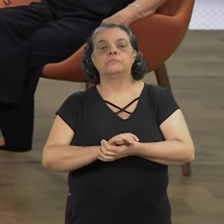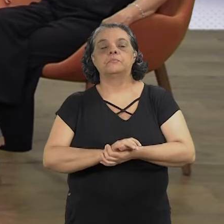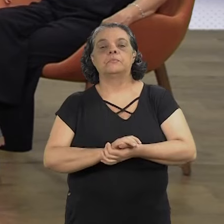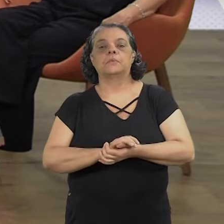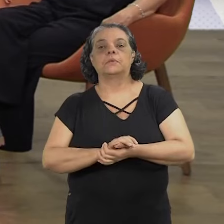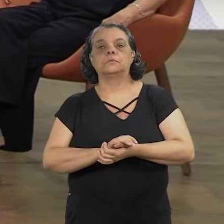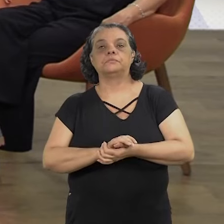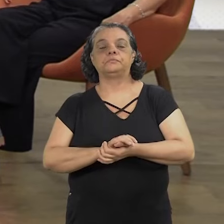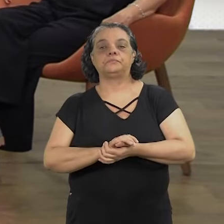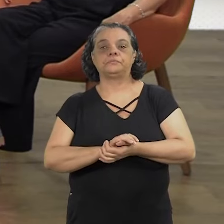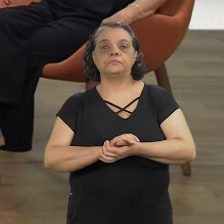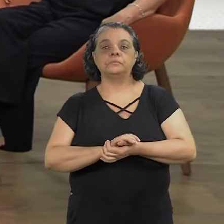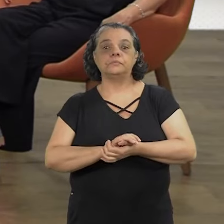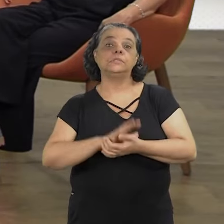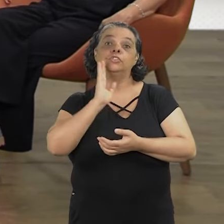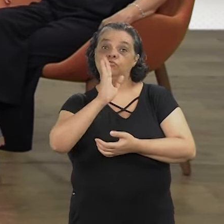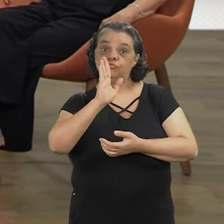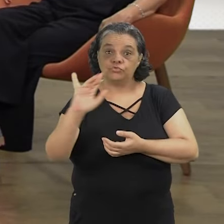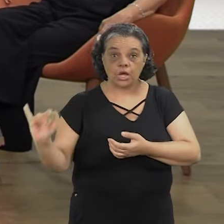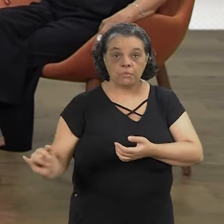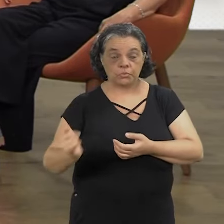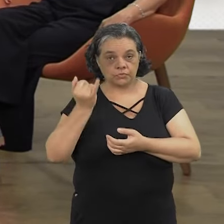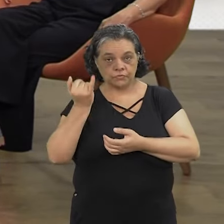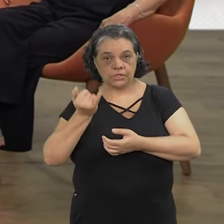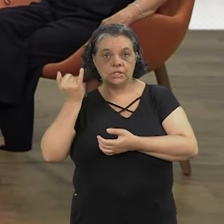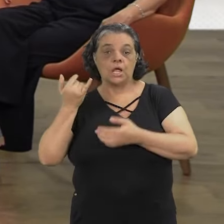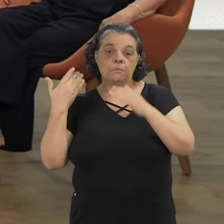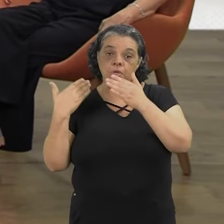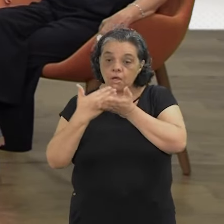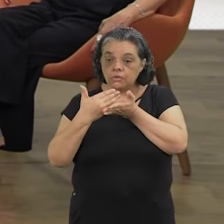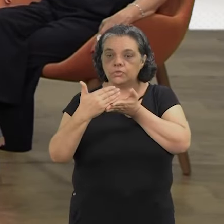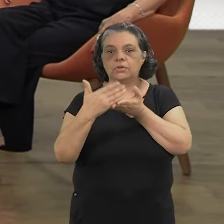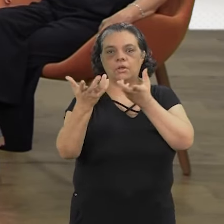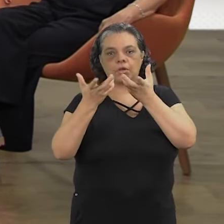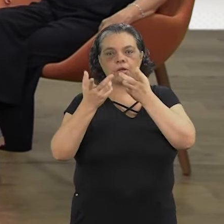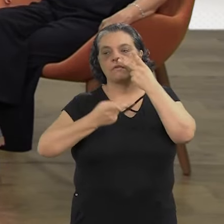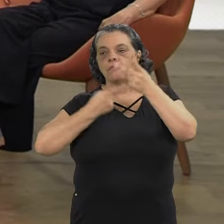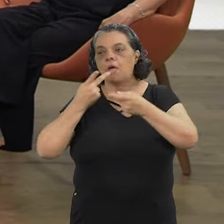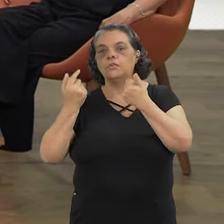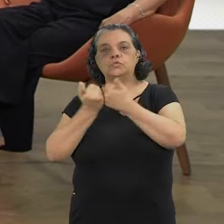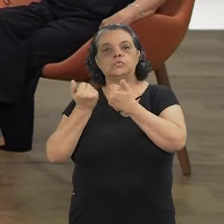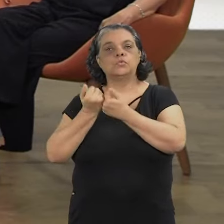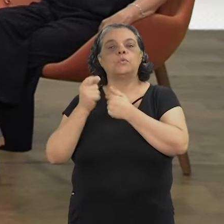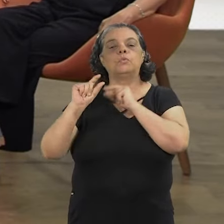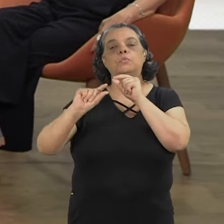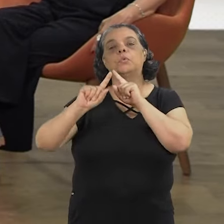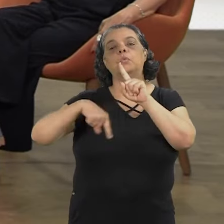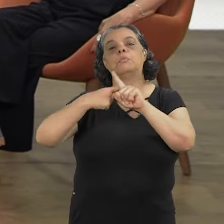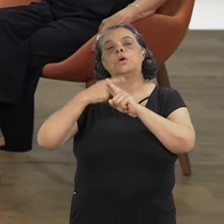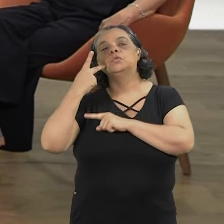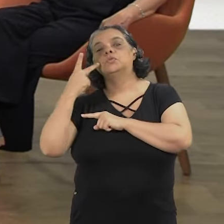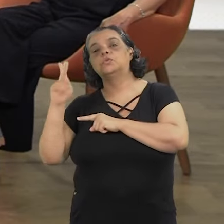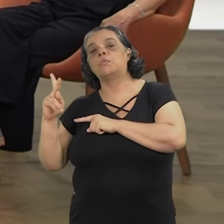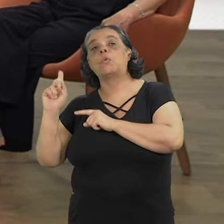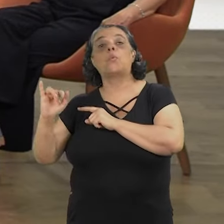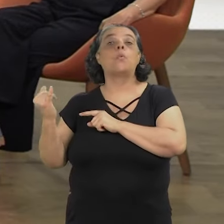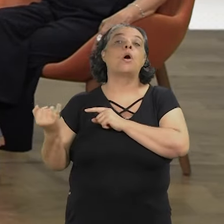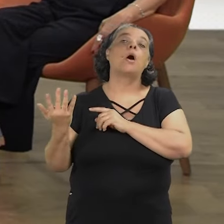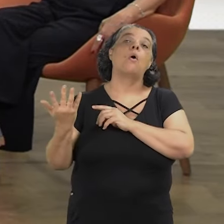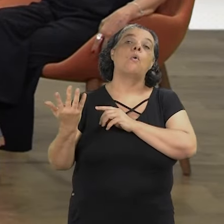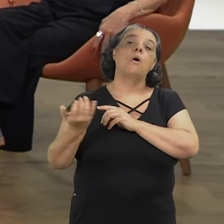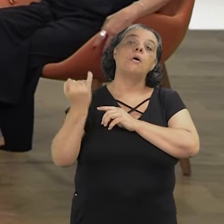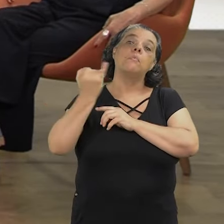em Pernambuco isso e já aproveitando essa essa Minha introdução eu vou querer que tu fale um pouco mais pra gente também sobre qual